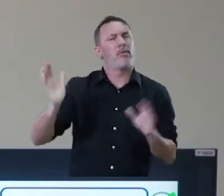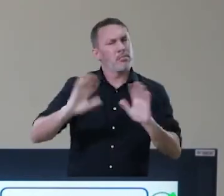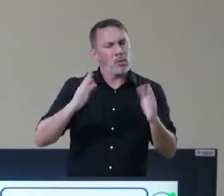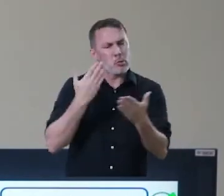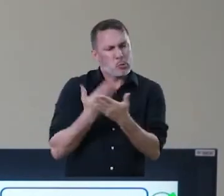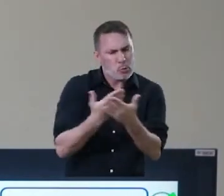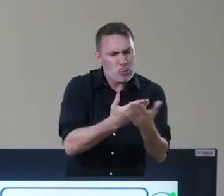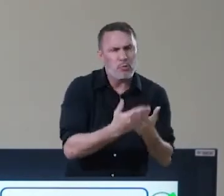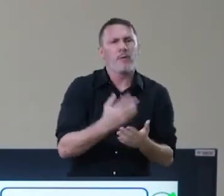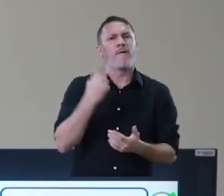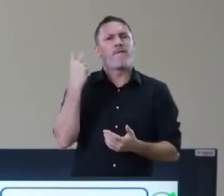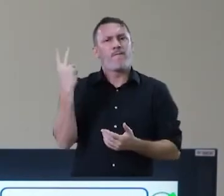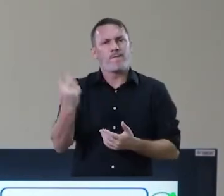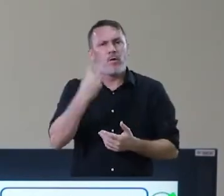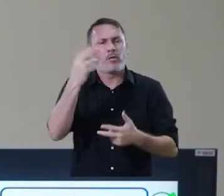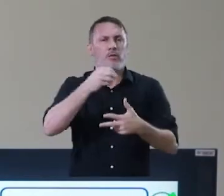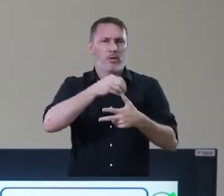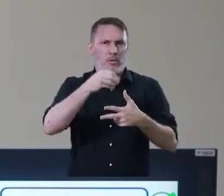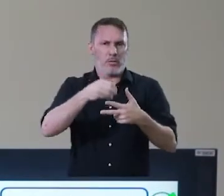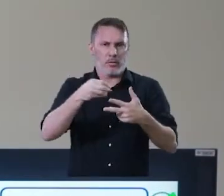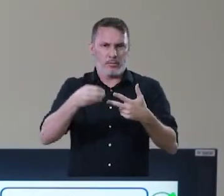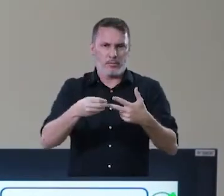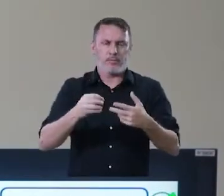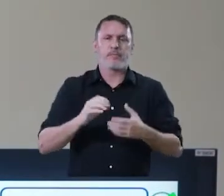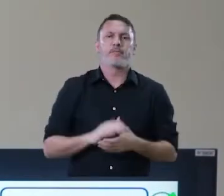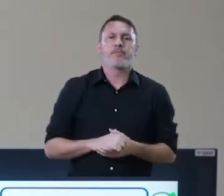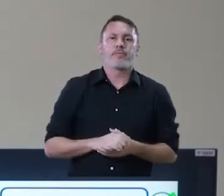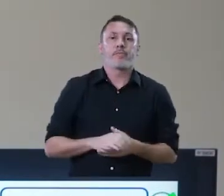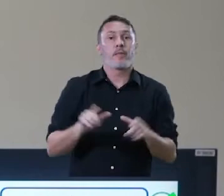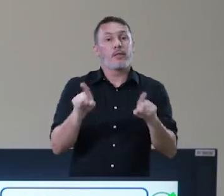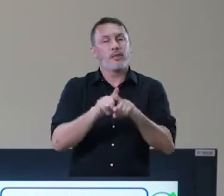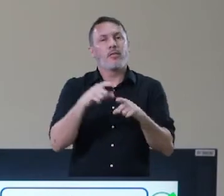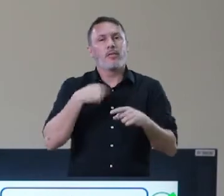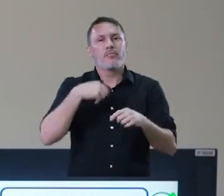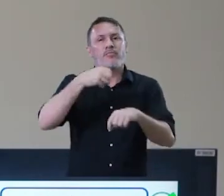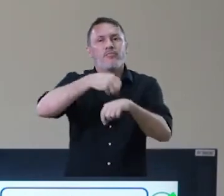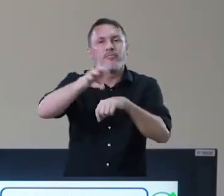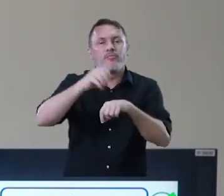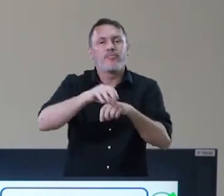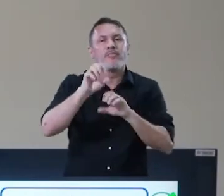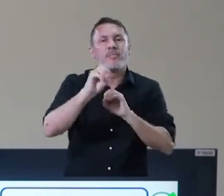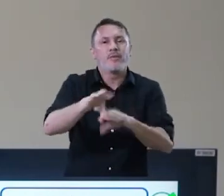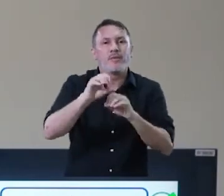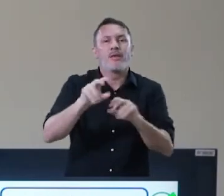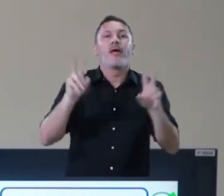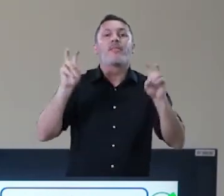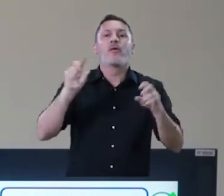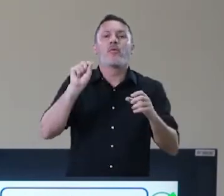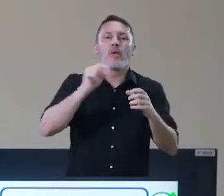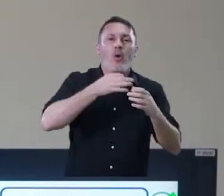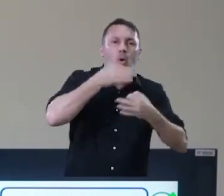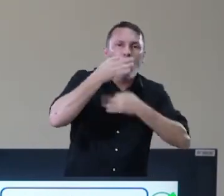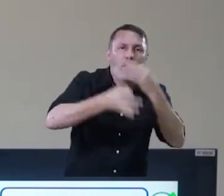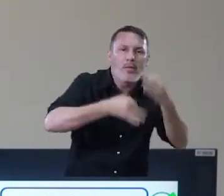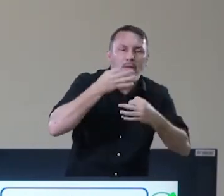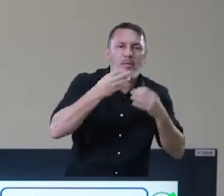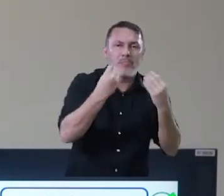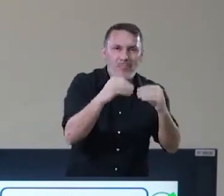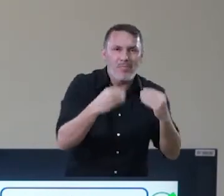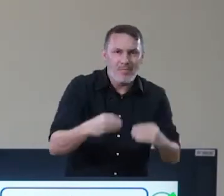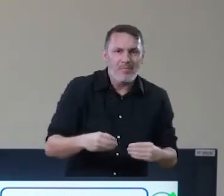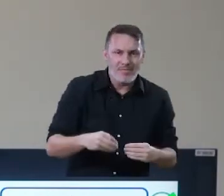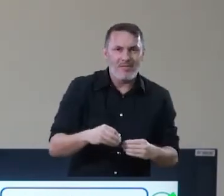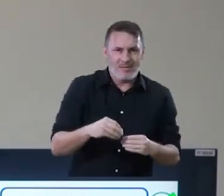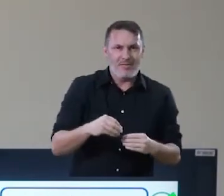depois, estudem, valorizem. Nós falamos também nessa aula sobre o texto dissertativo argumentativo.